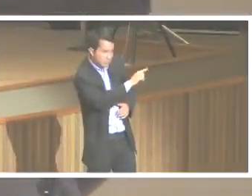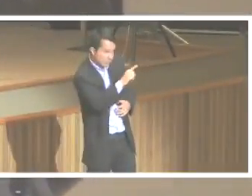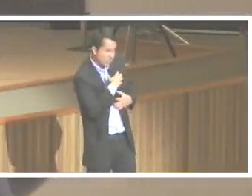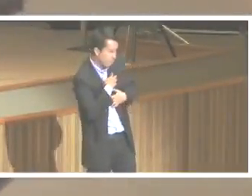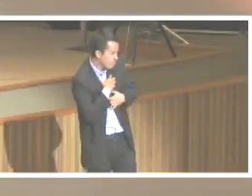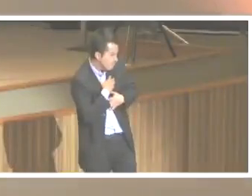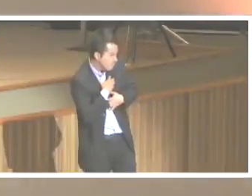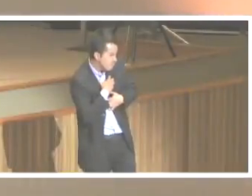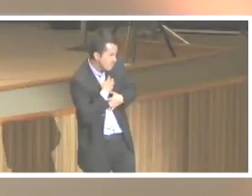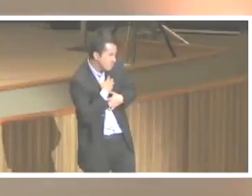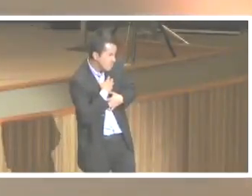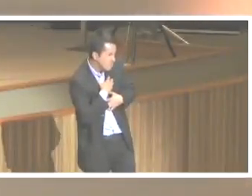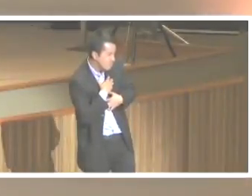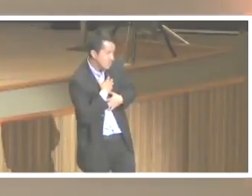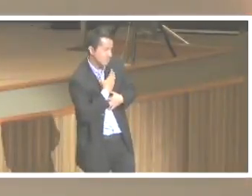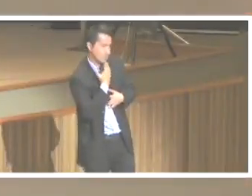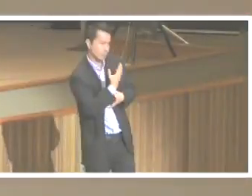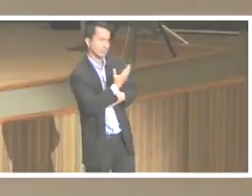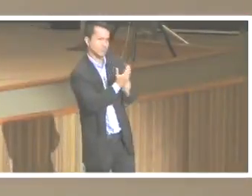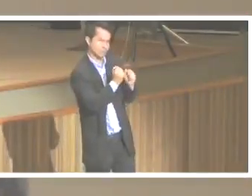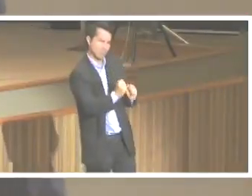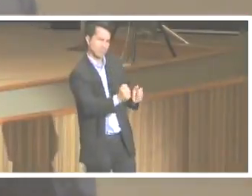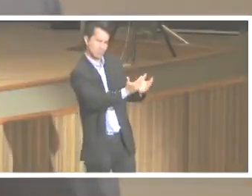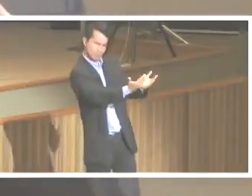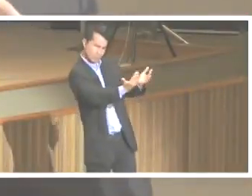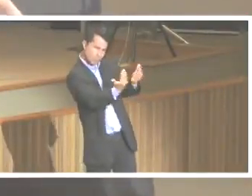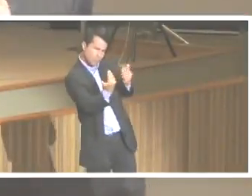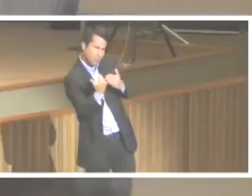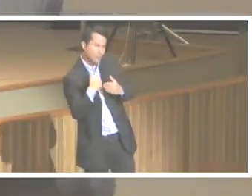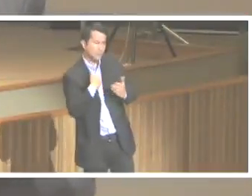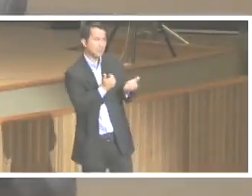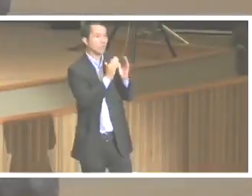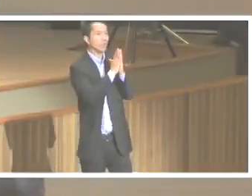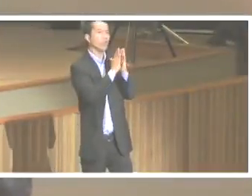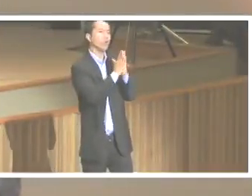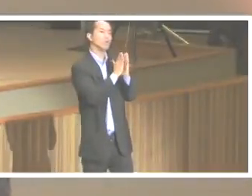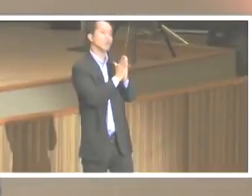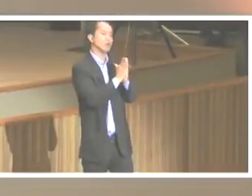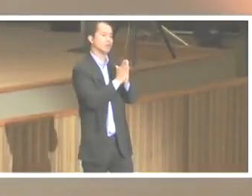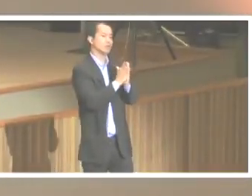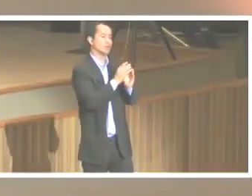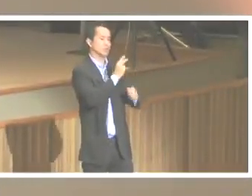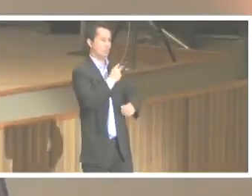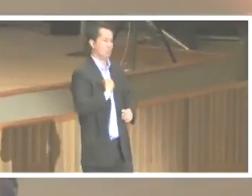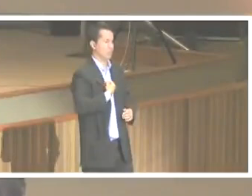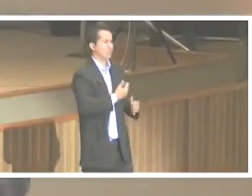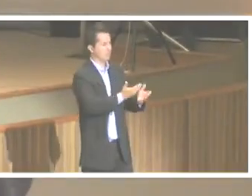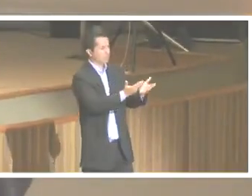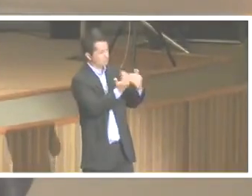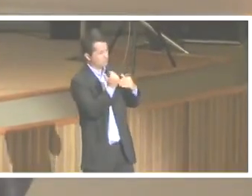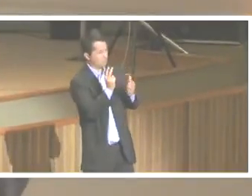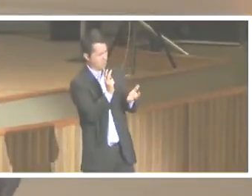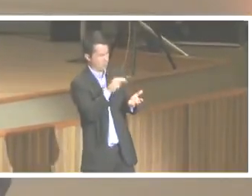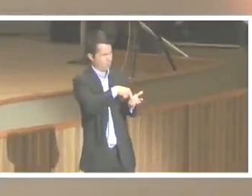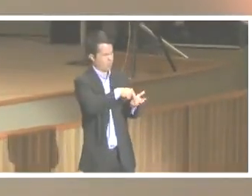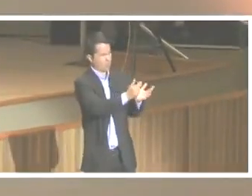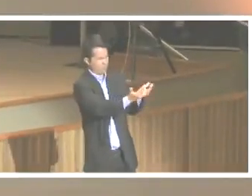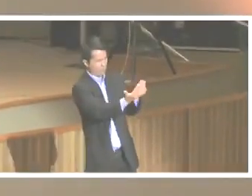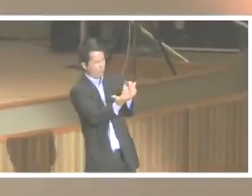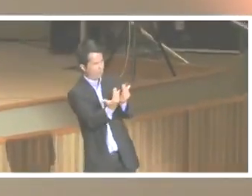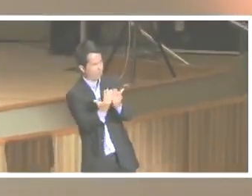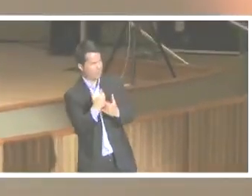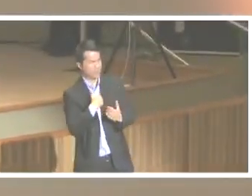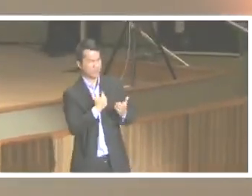pra cá eu quero morar com você e quero confirmar essa decisão na tua vida vem pra cá é uma decisão